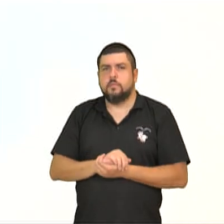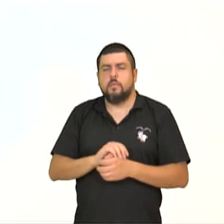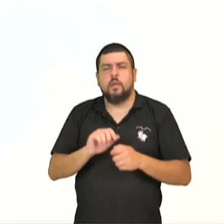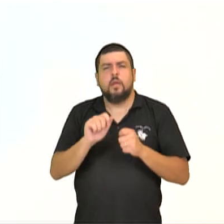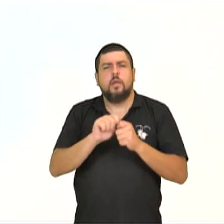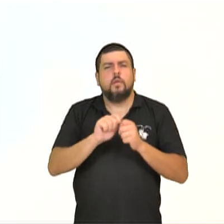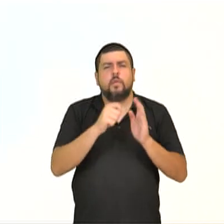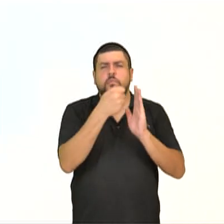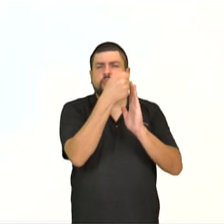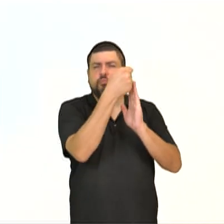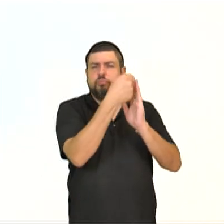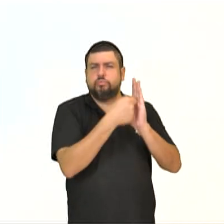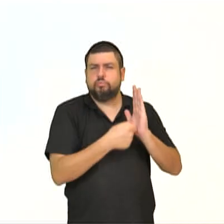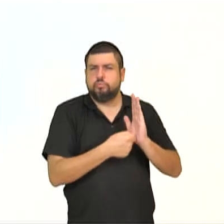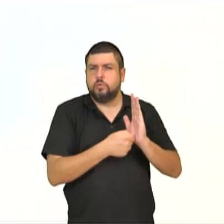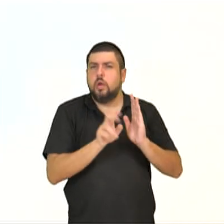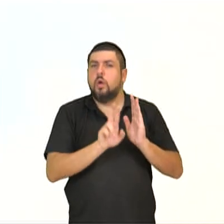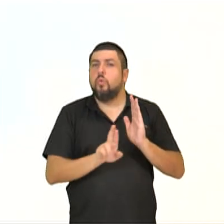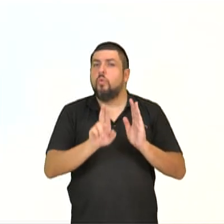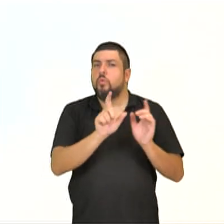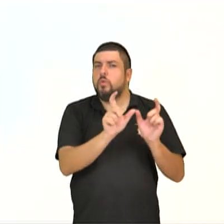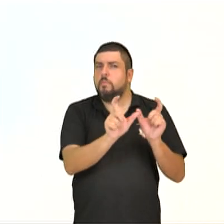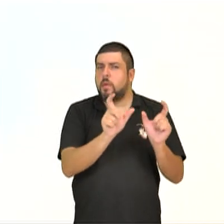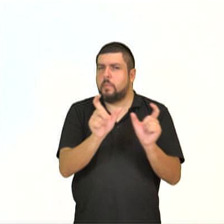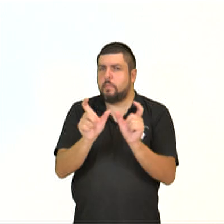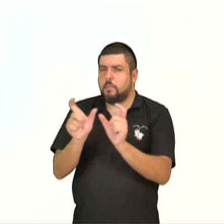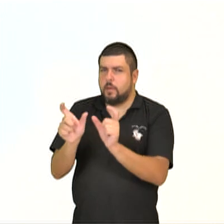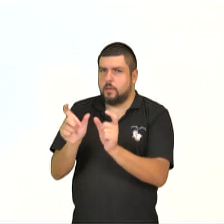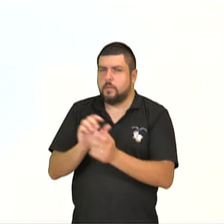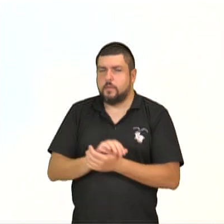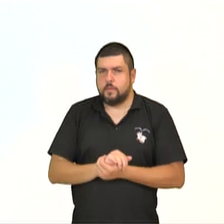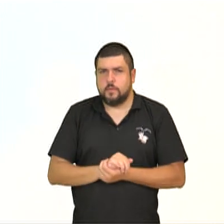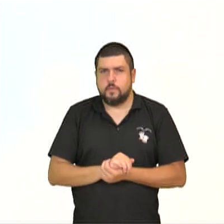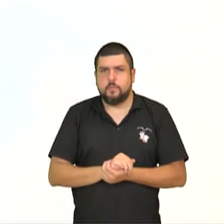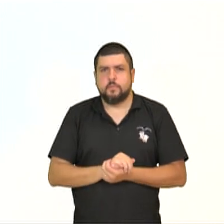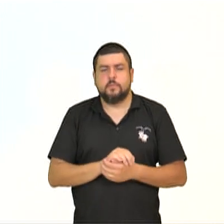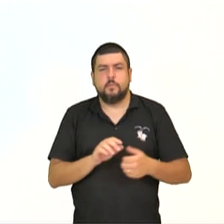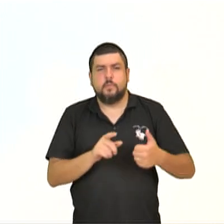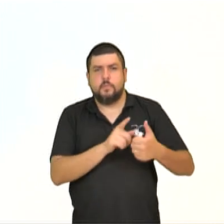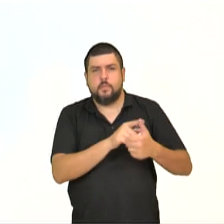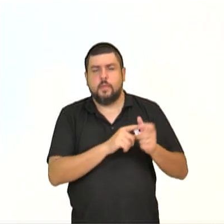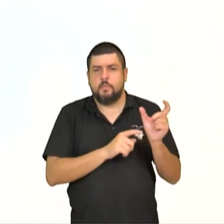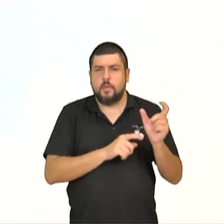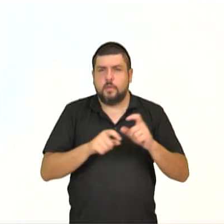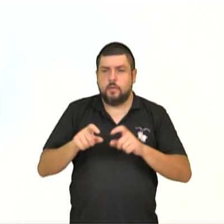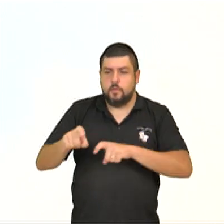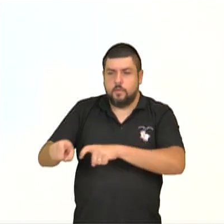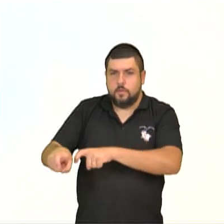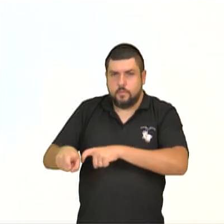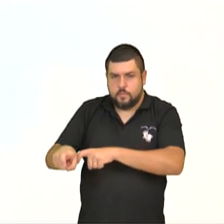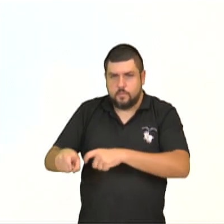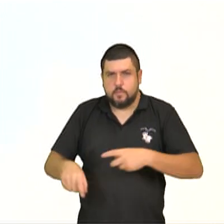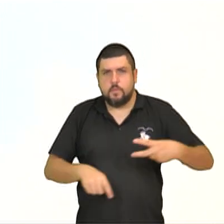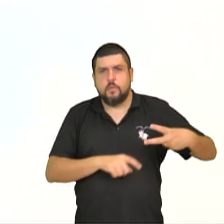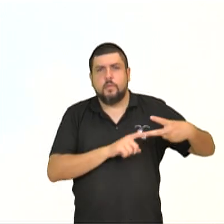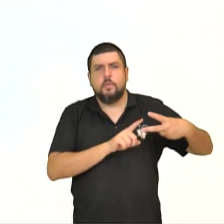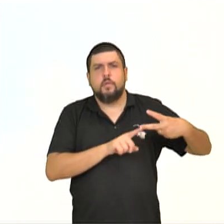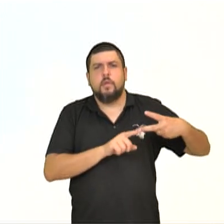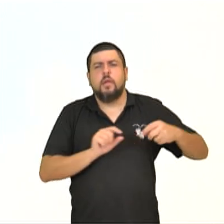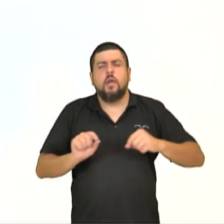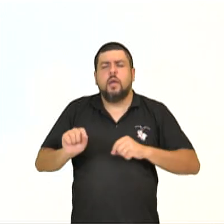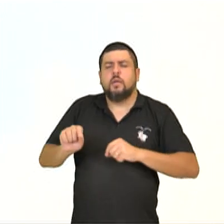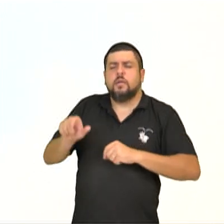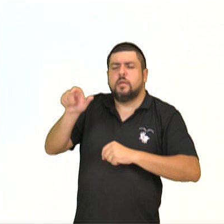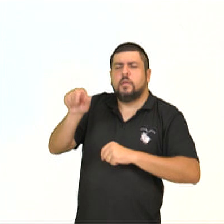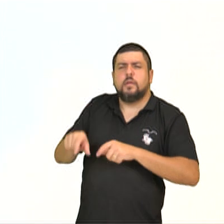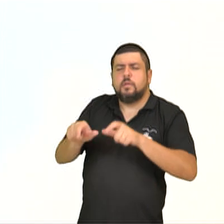com as seguintes palavras-chave. Então, monte um texto contendo as seguintes palavras. Camponeses. Quem eram eles